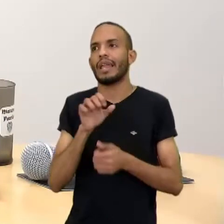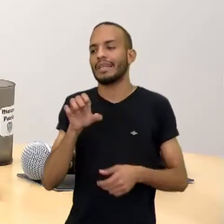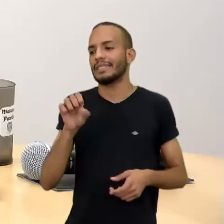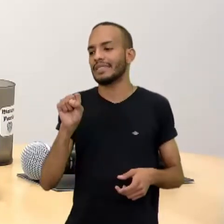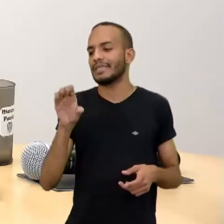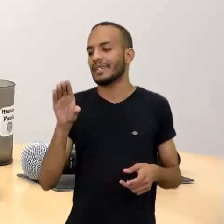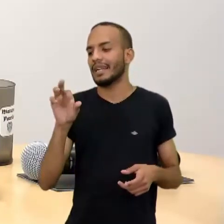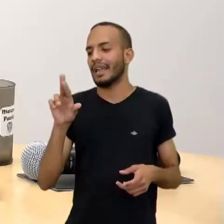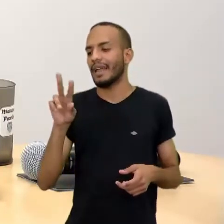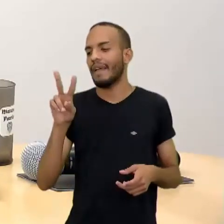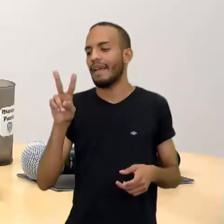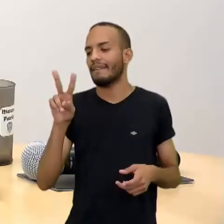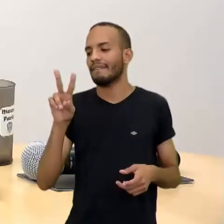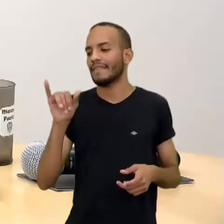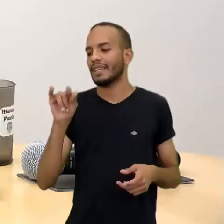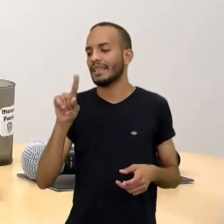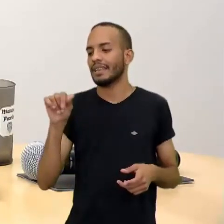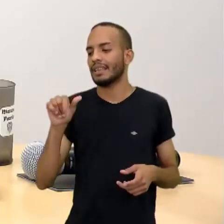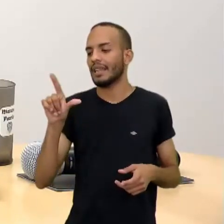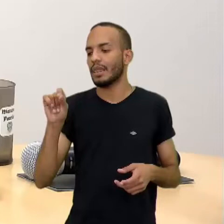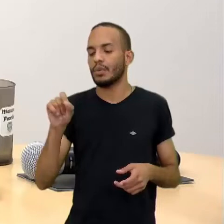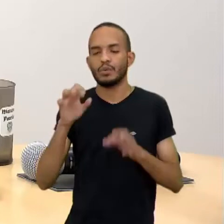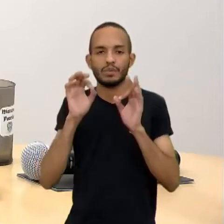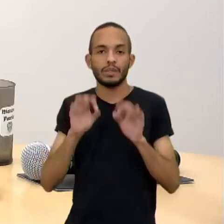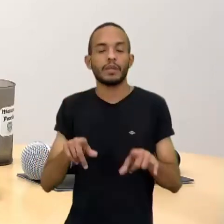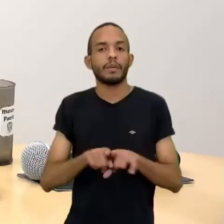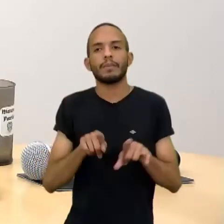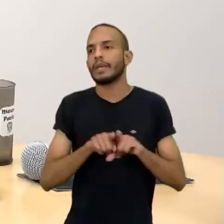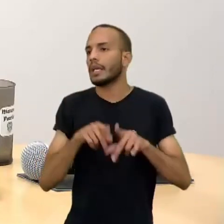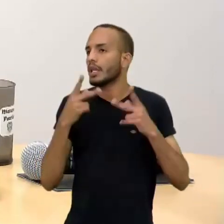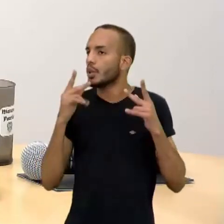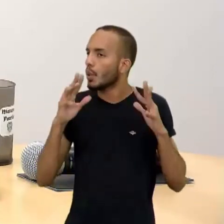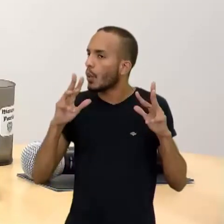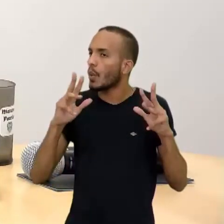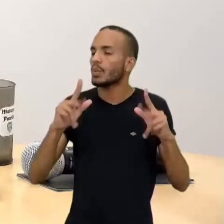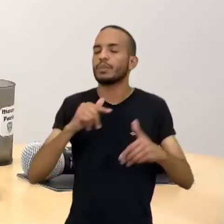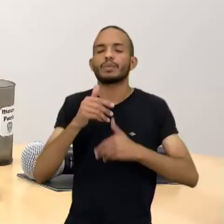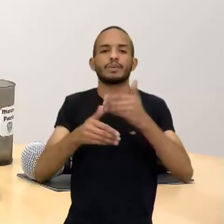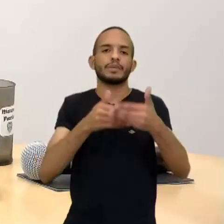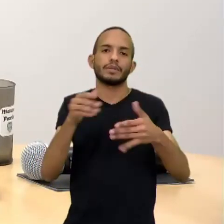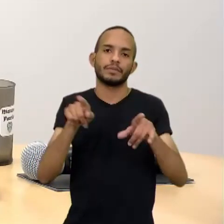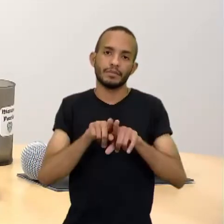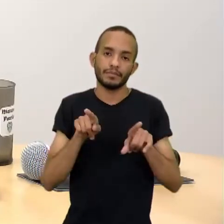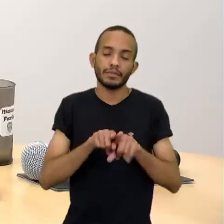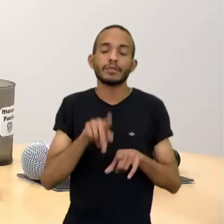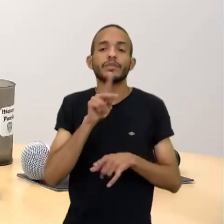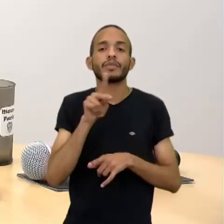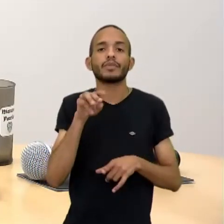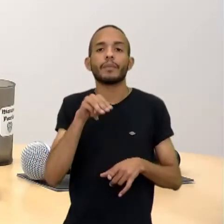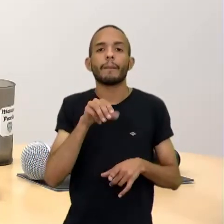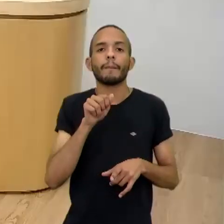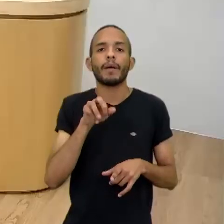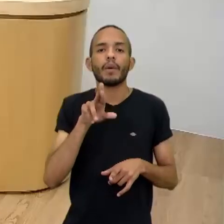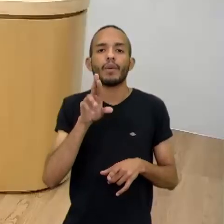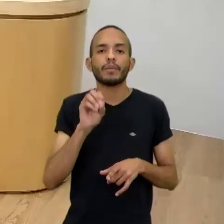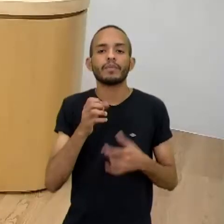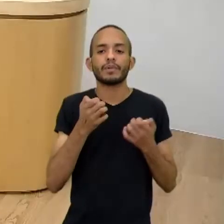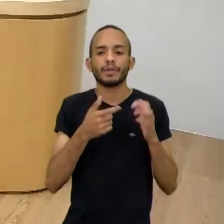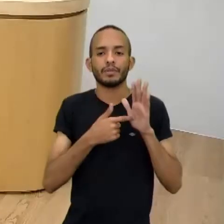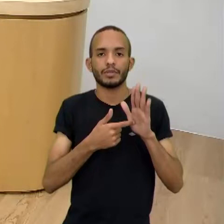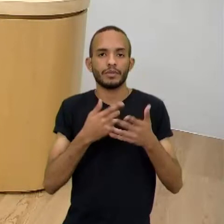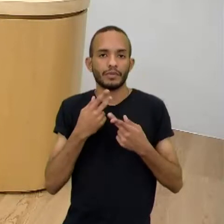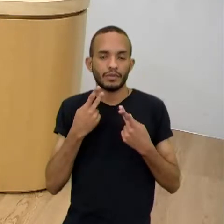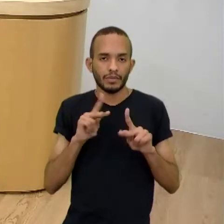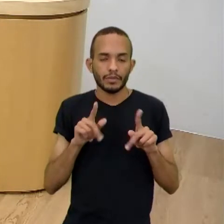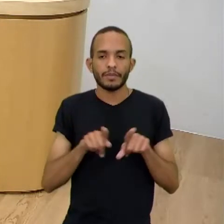você vai para a periferia. Então, quer dizer, eles foram alijados de todo o processo. Todo o processo. Pro Mauro, agora eu quero